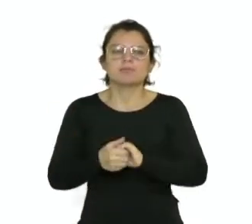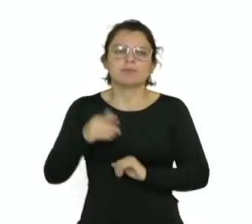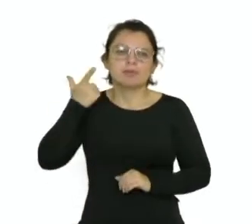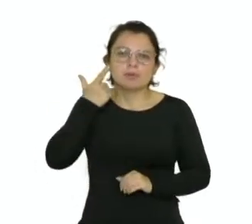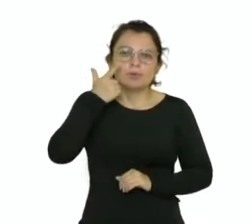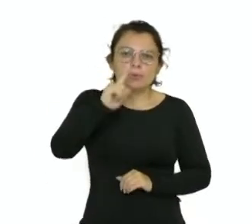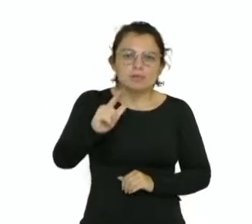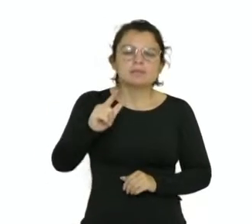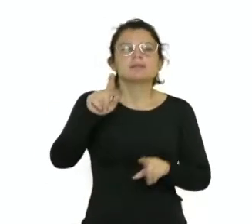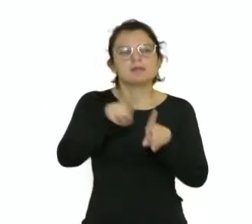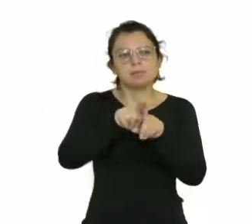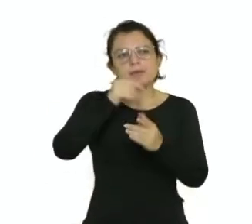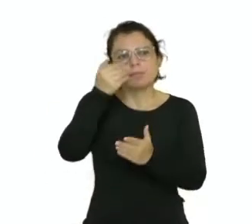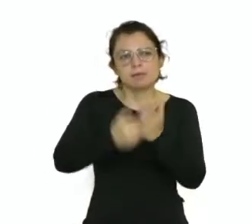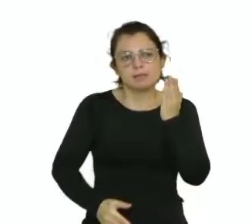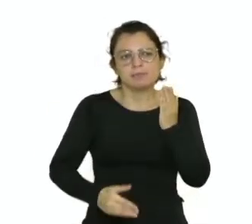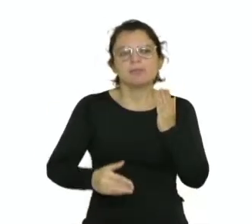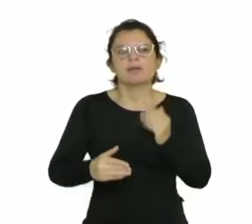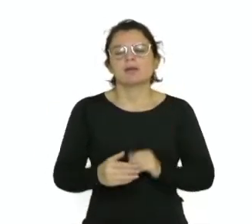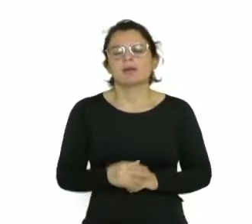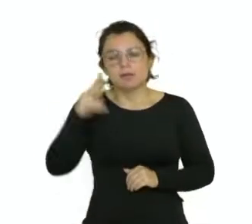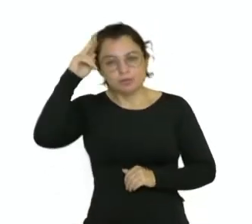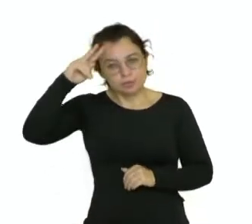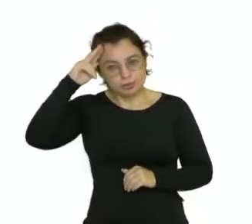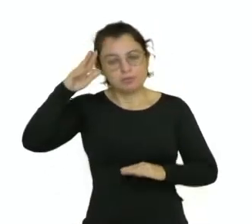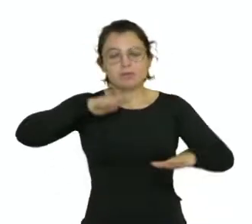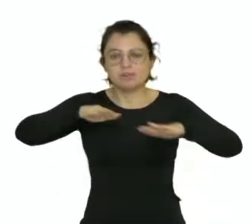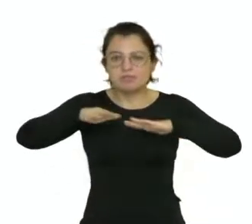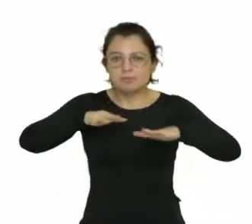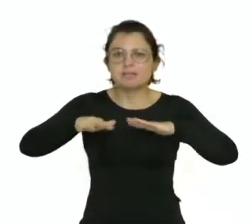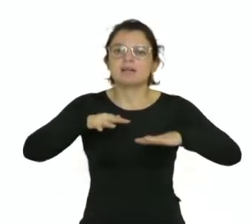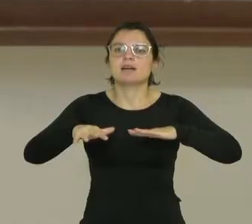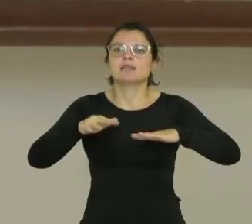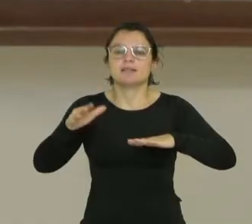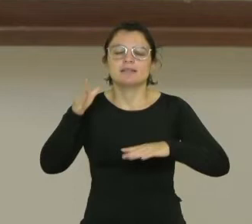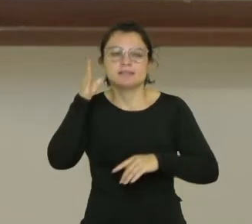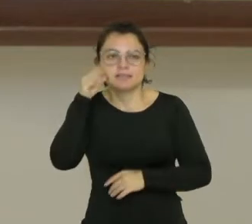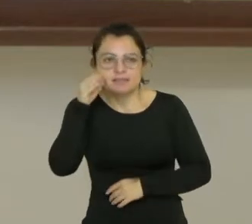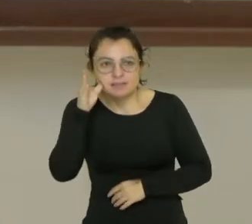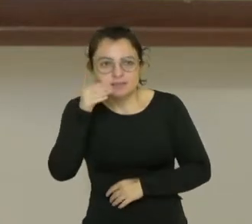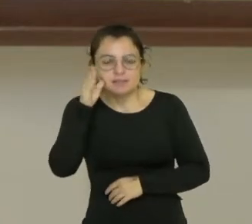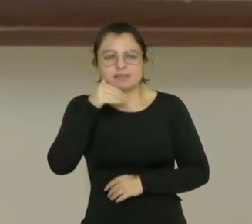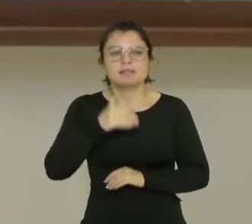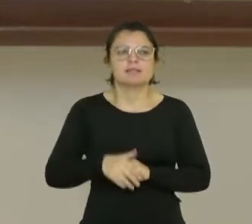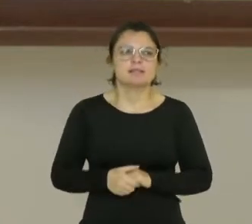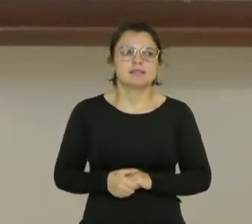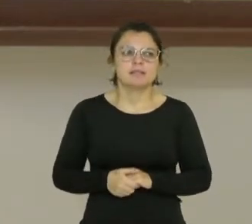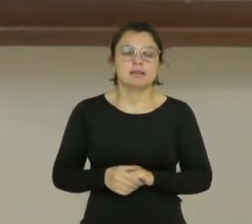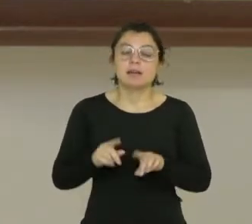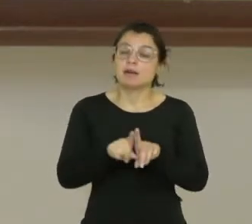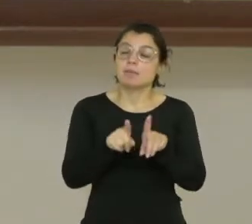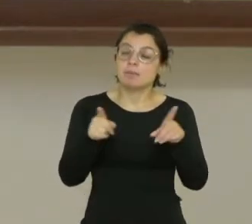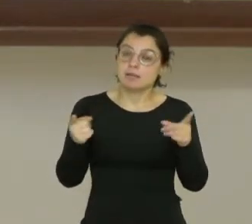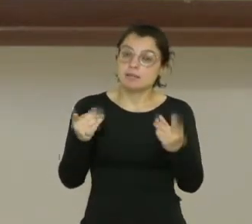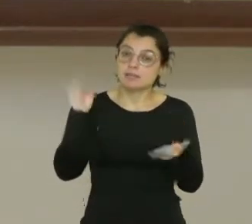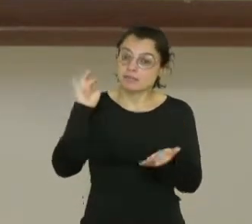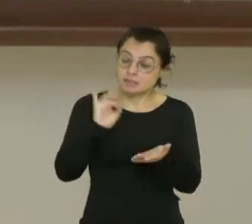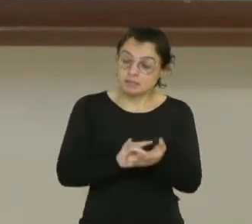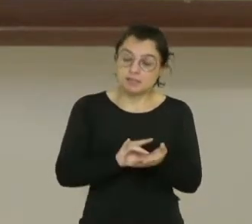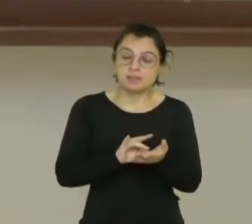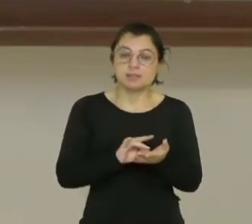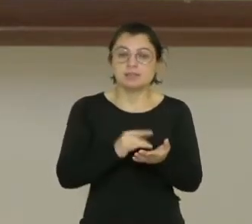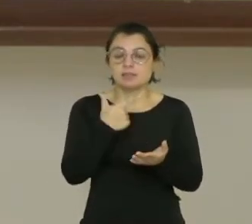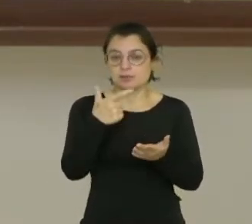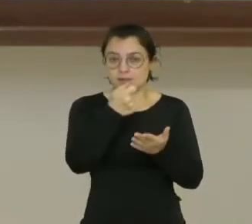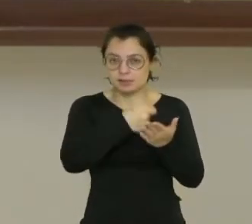e perdas. Uma história tão movimentada e interessante quanto a dos outros povos, mas o fato de não ter relatos